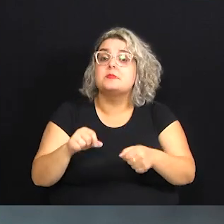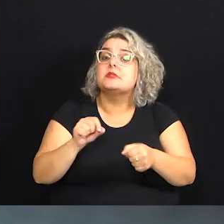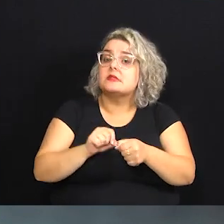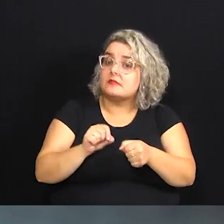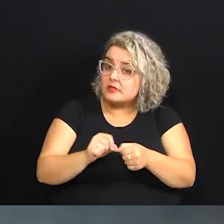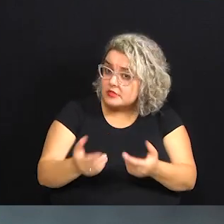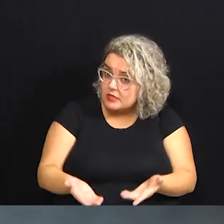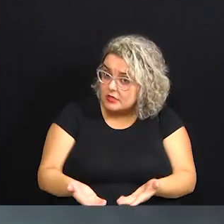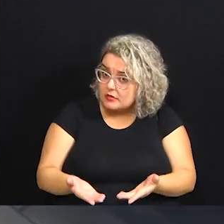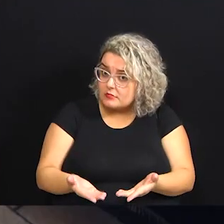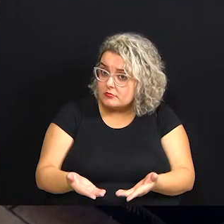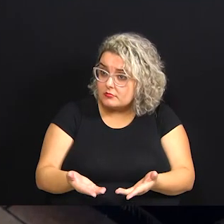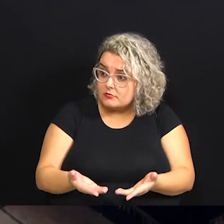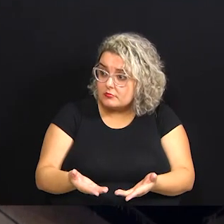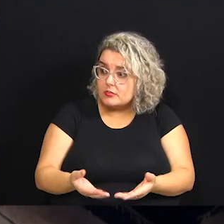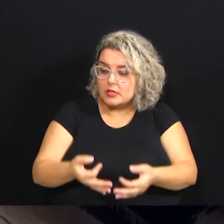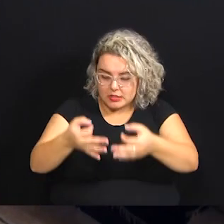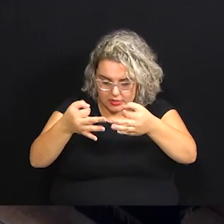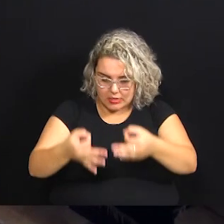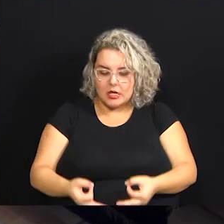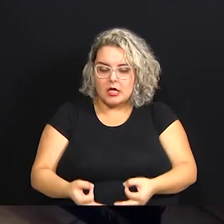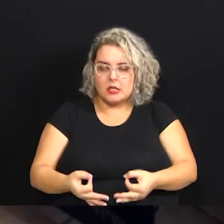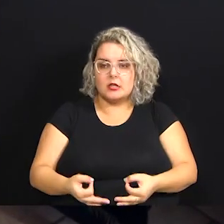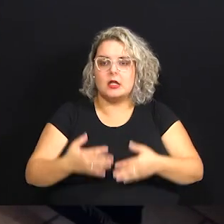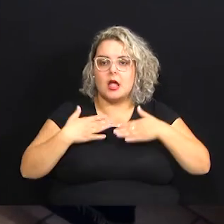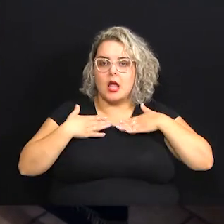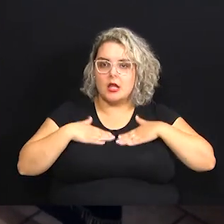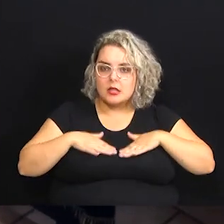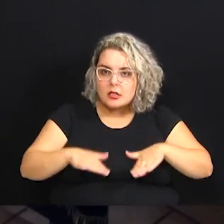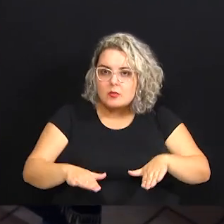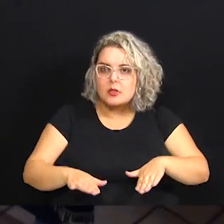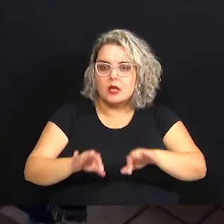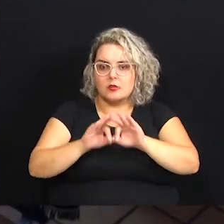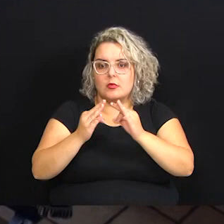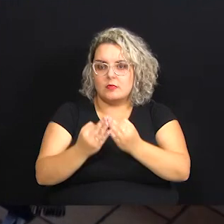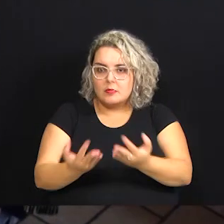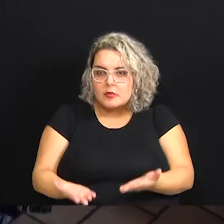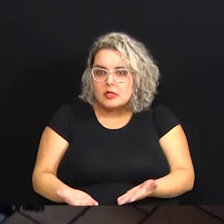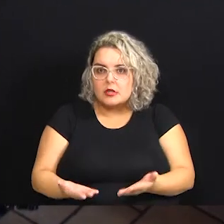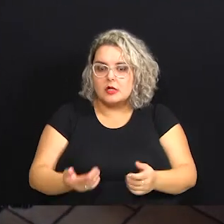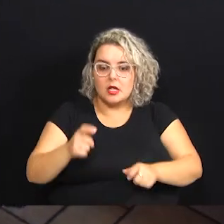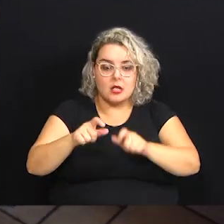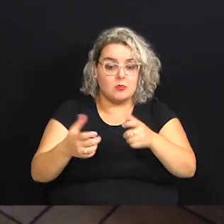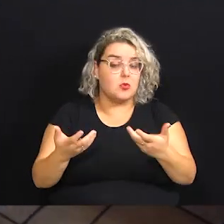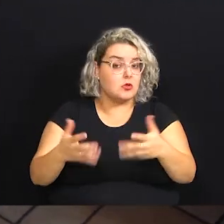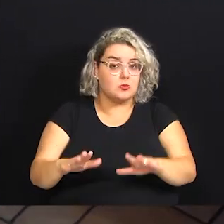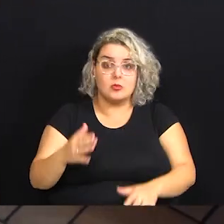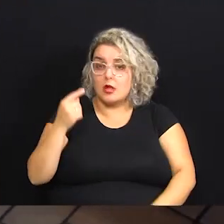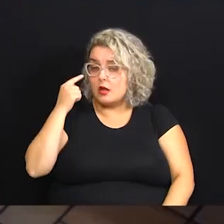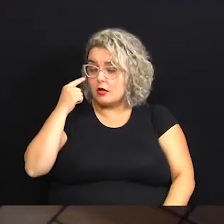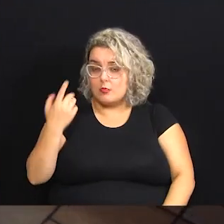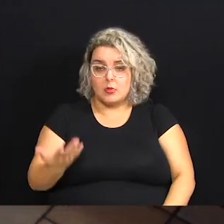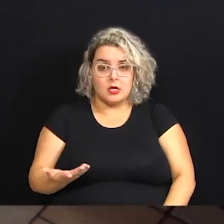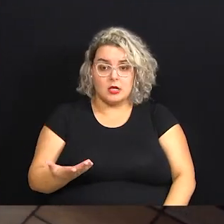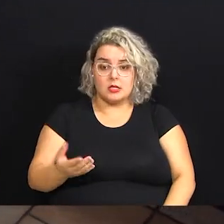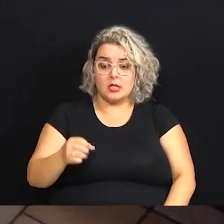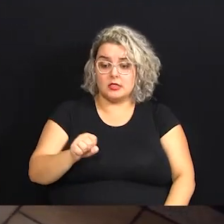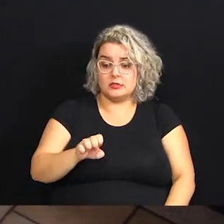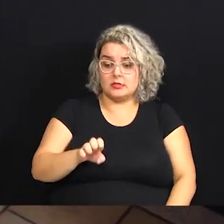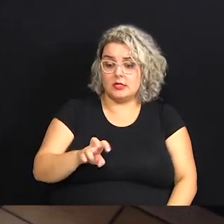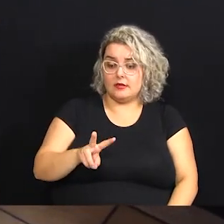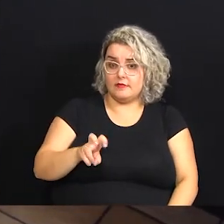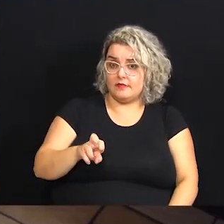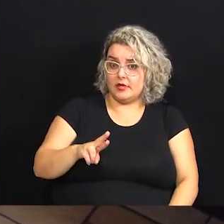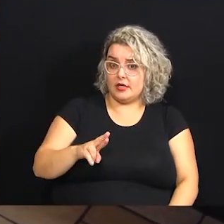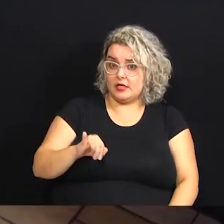ser feita para que você garanta tranquilidade para a tua família. As pessoas não querem pensar na